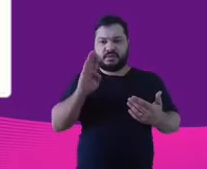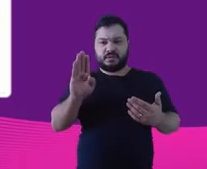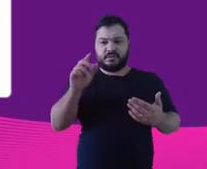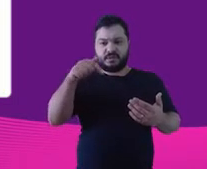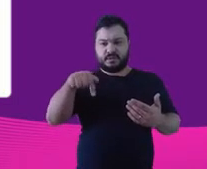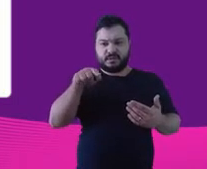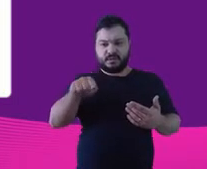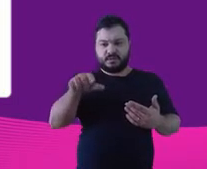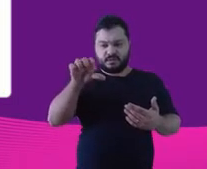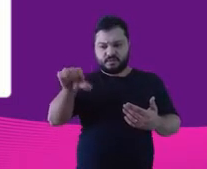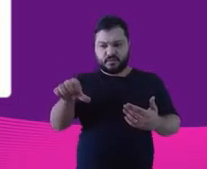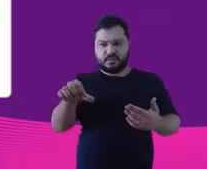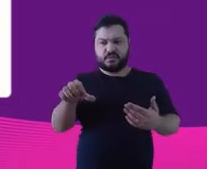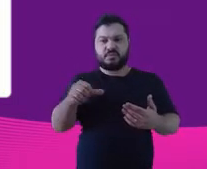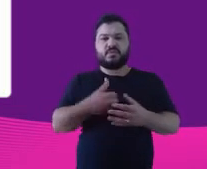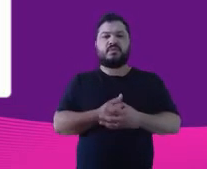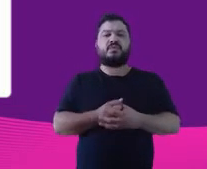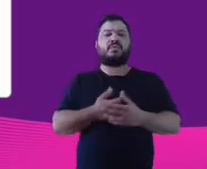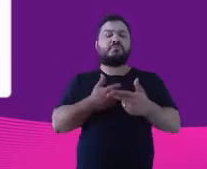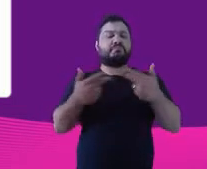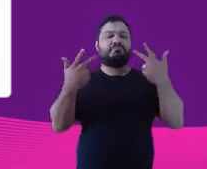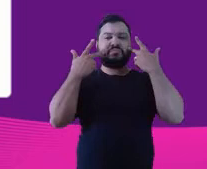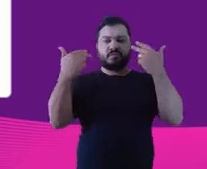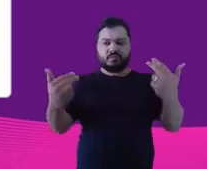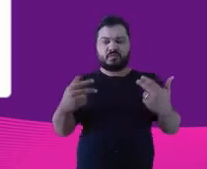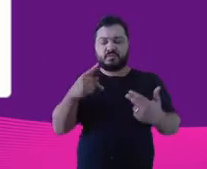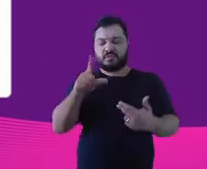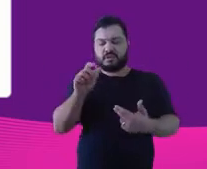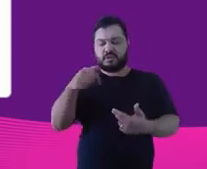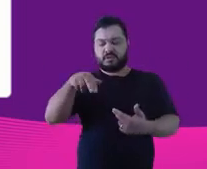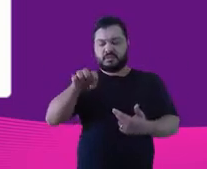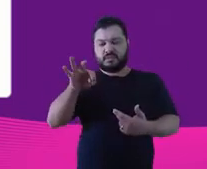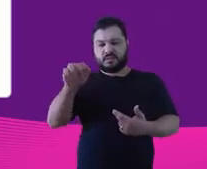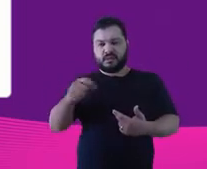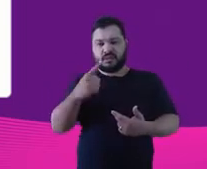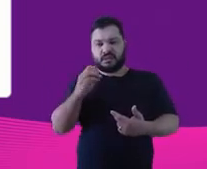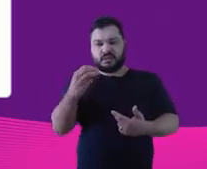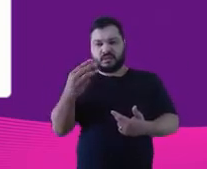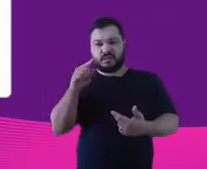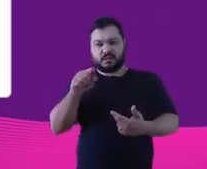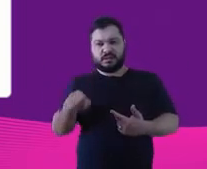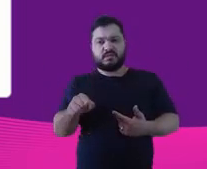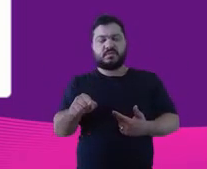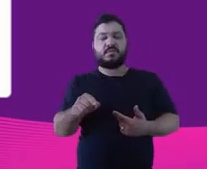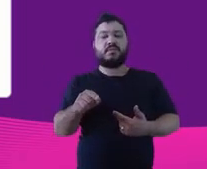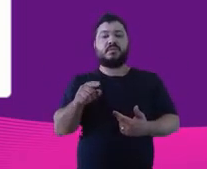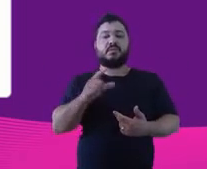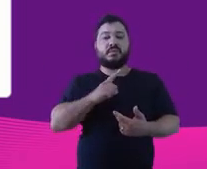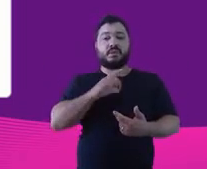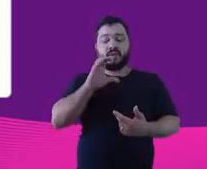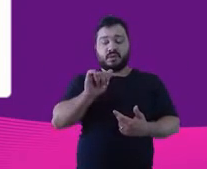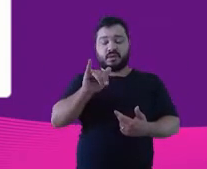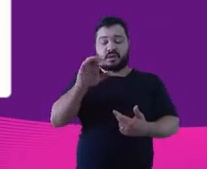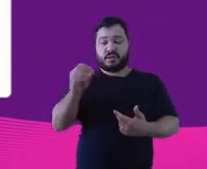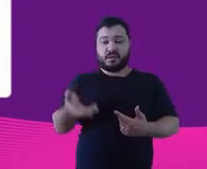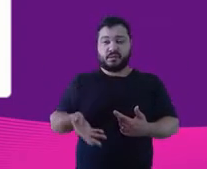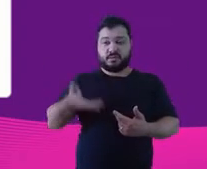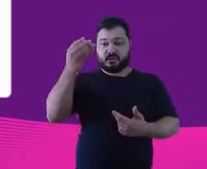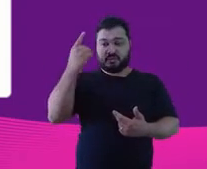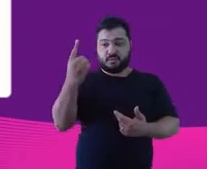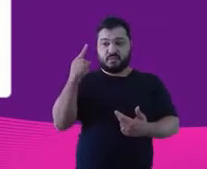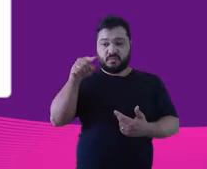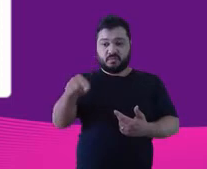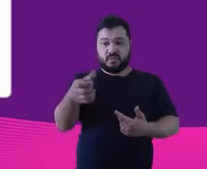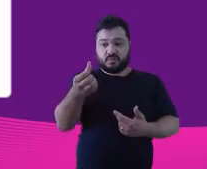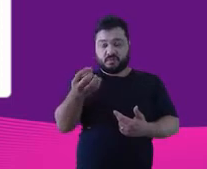7,9, leucócitos normais, plaquetas reduzidas, 103 mil, um cálcio iônico elevado, 1,64, com